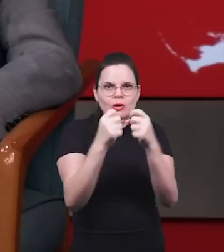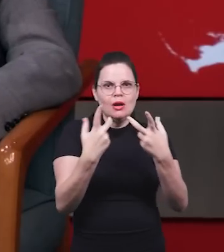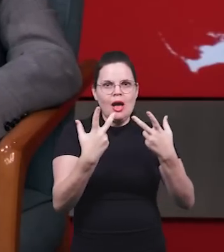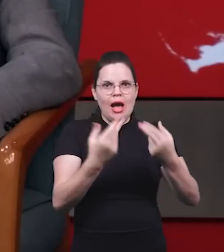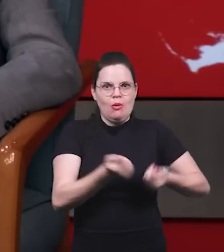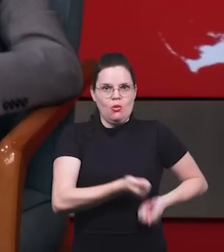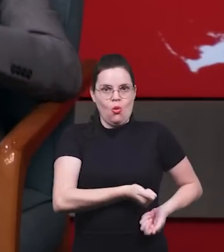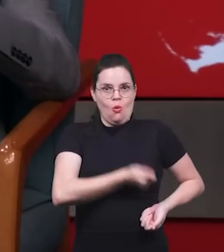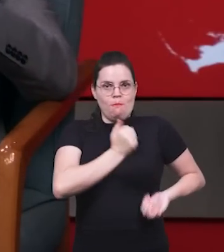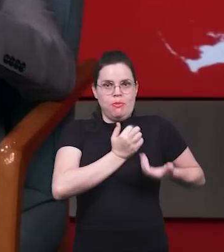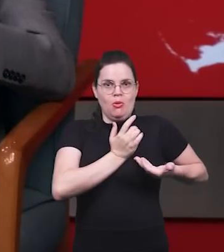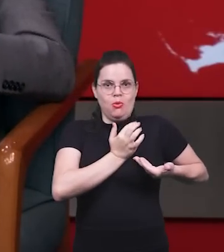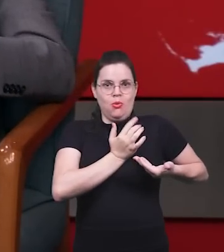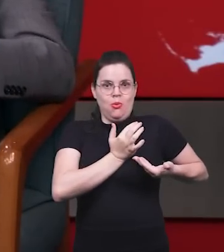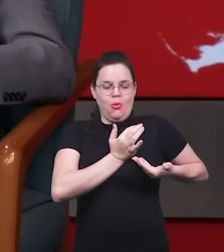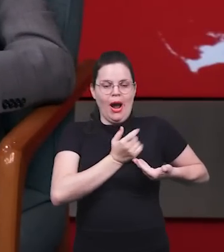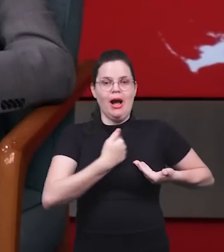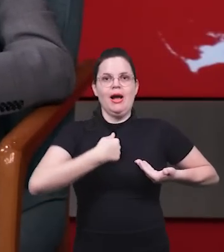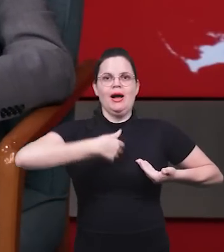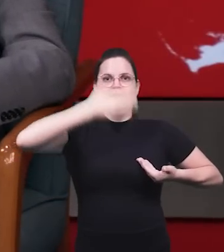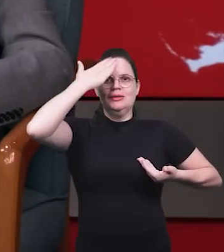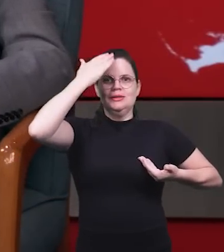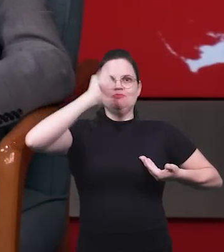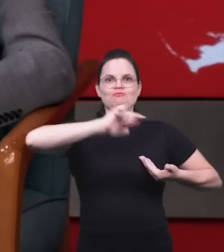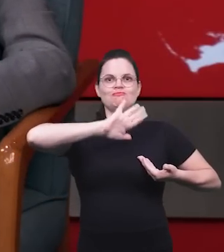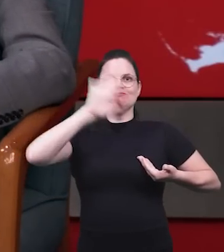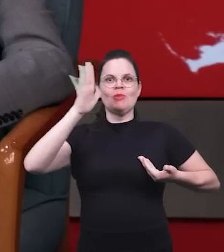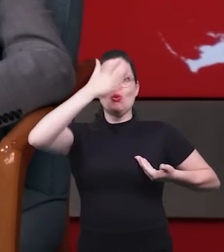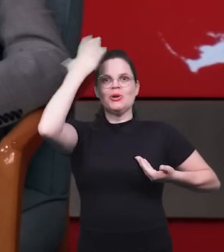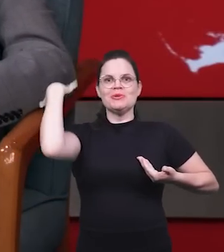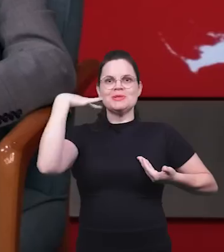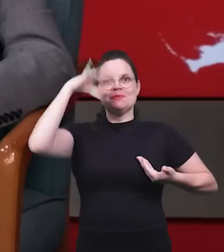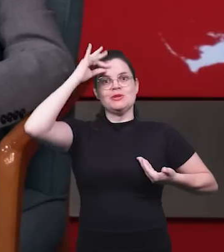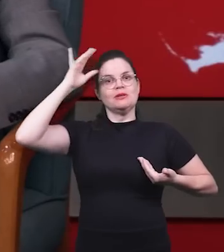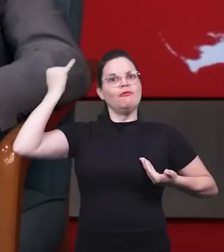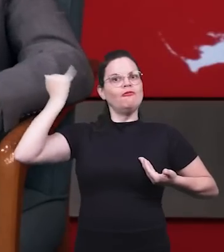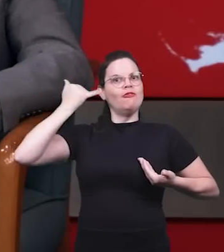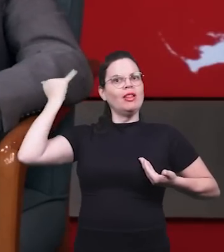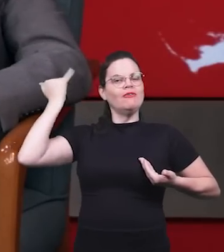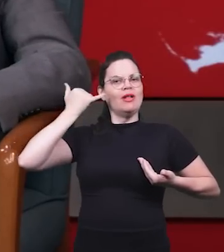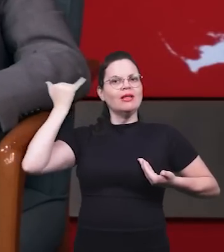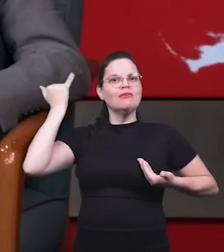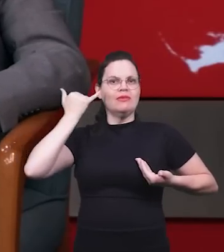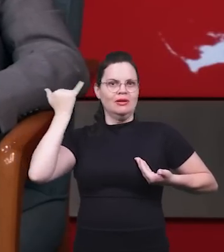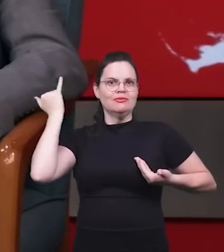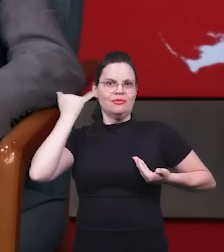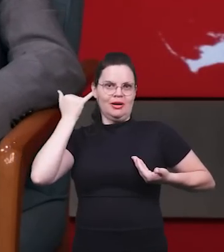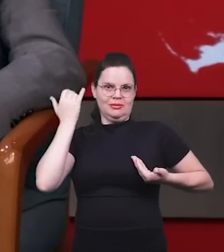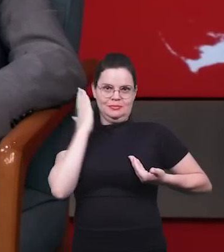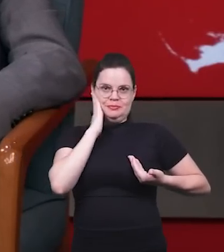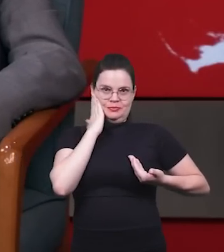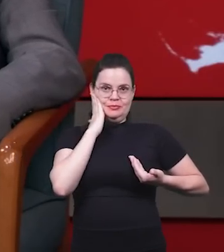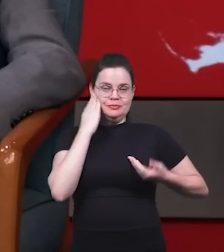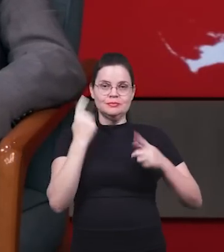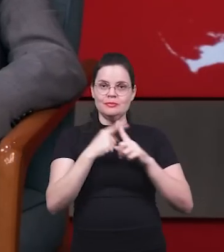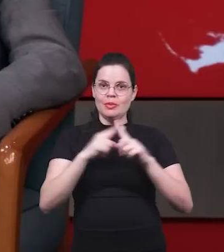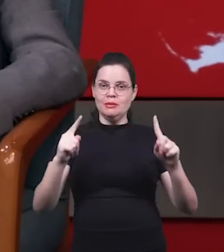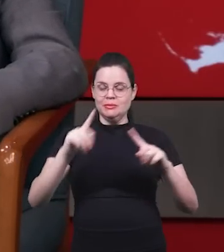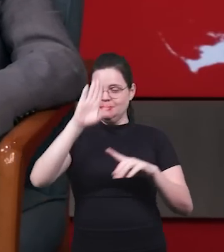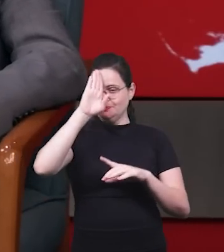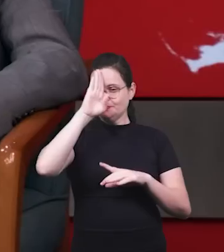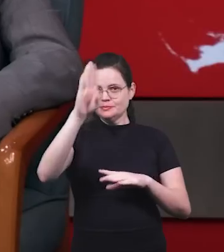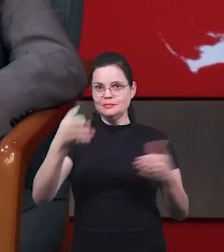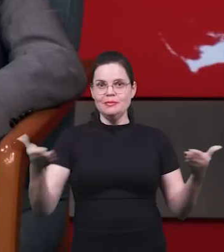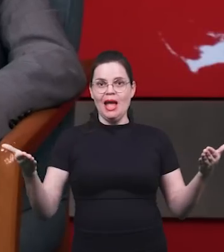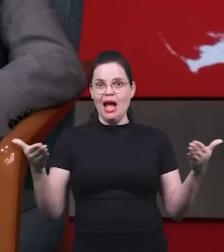Santo. E por isso a ênfase ao batismo com o Espírito Santo, principalmente nesse momento que nós estamos vivendo,